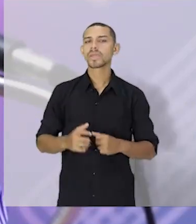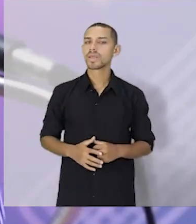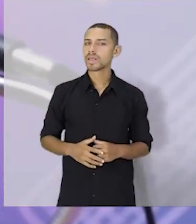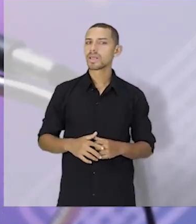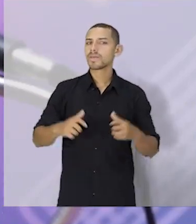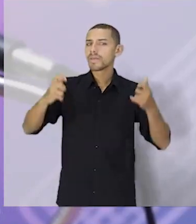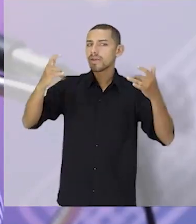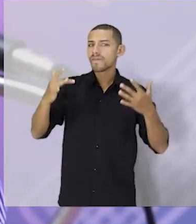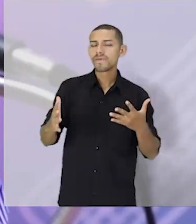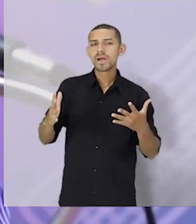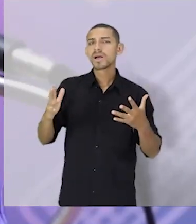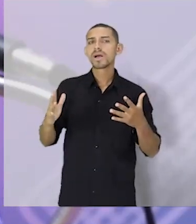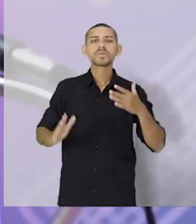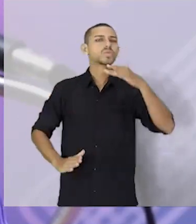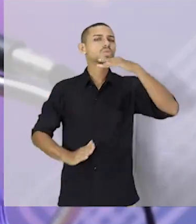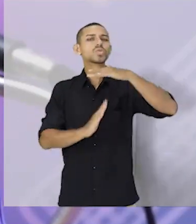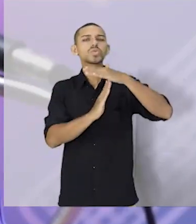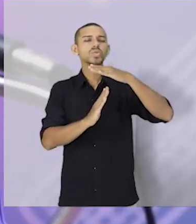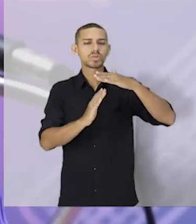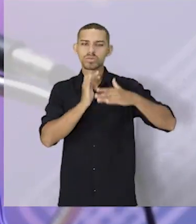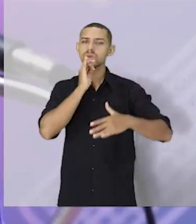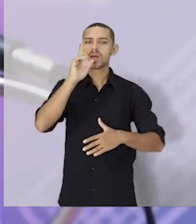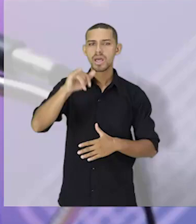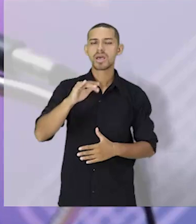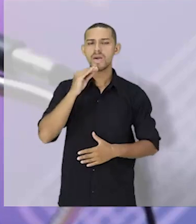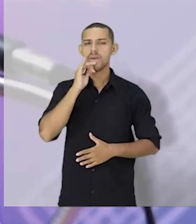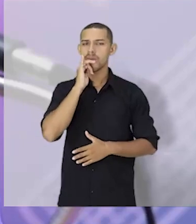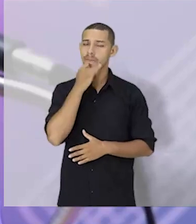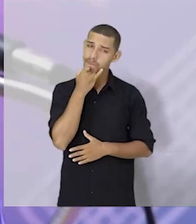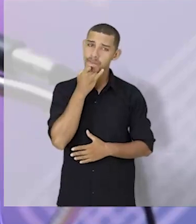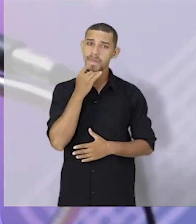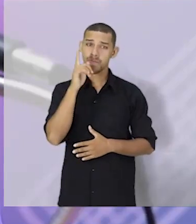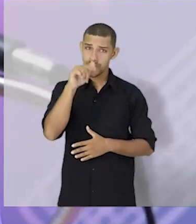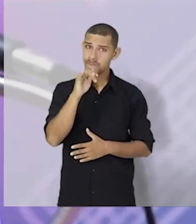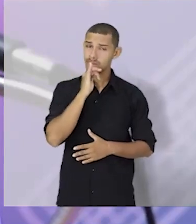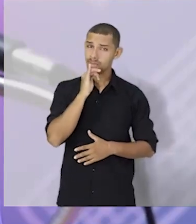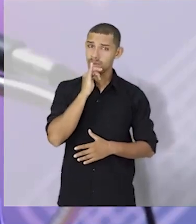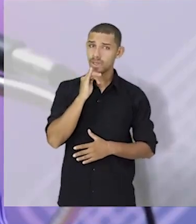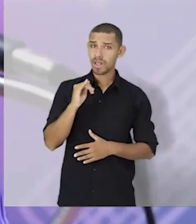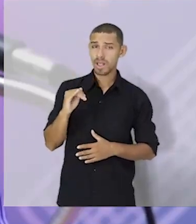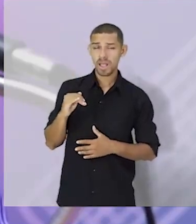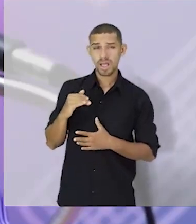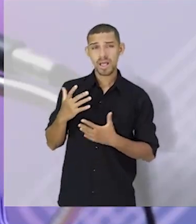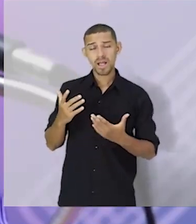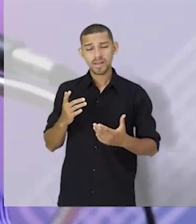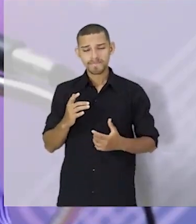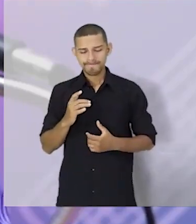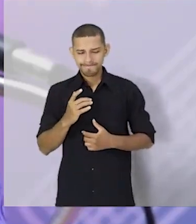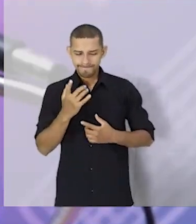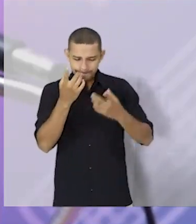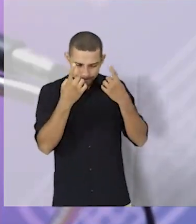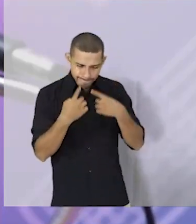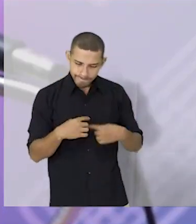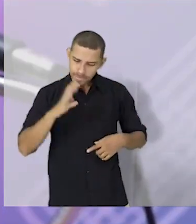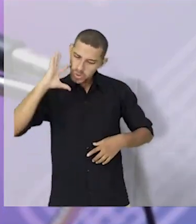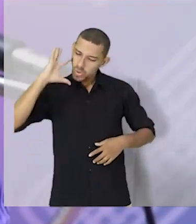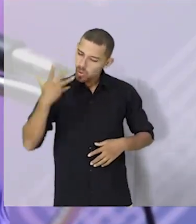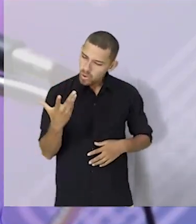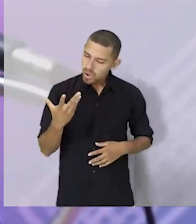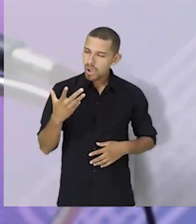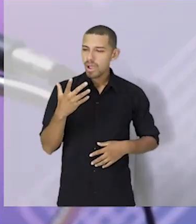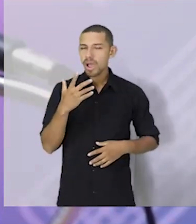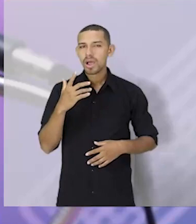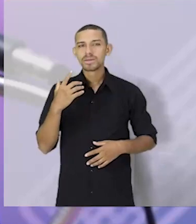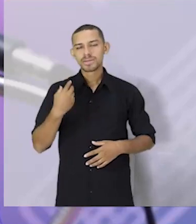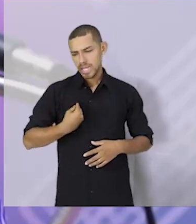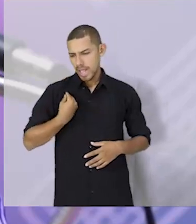baixa tolerância à frustração. Então, essa baixa tolerância à frustração, ela acontece